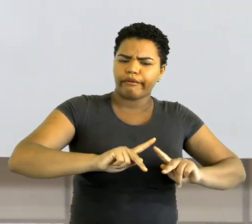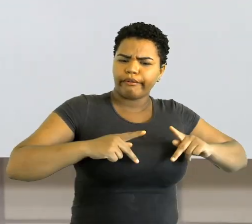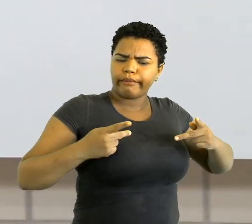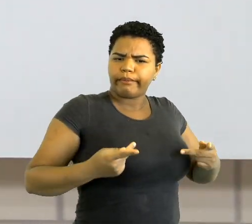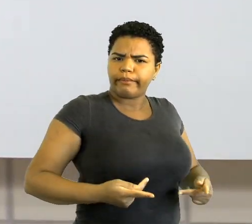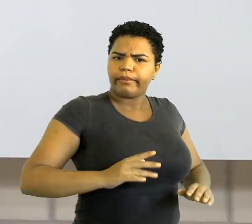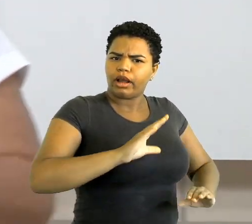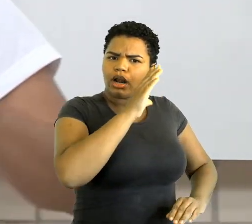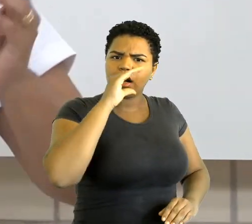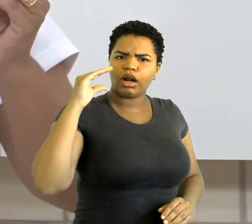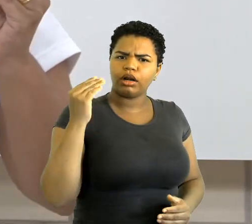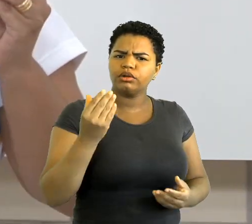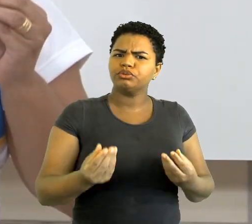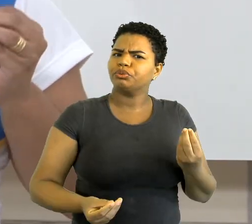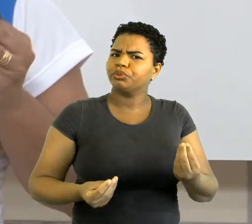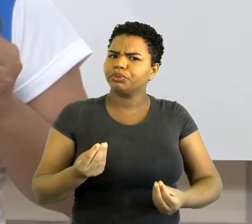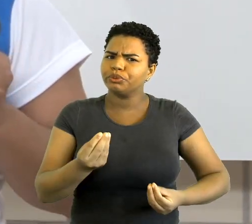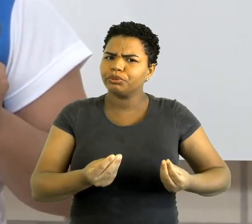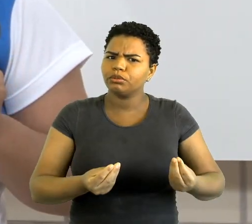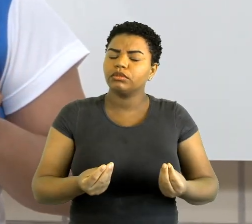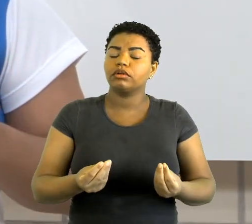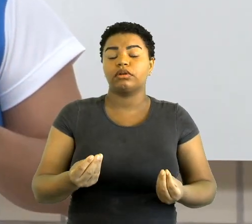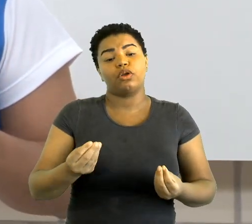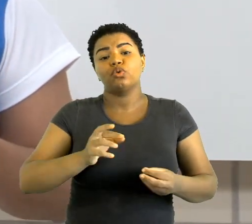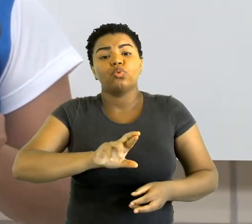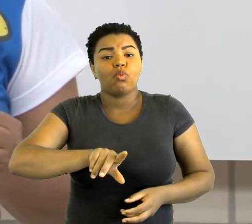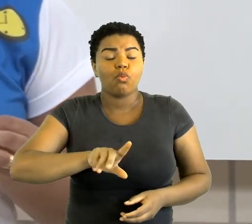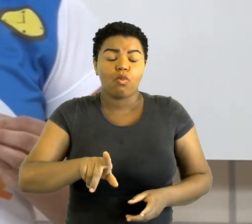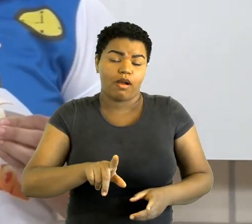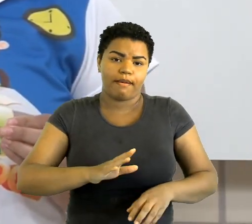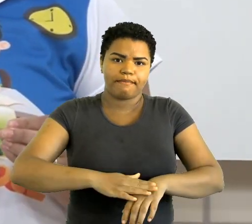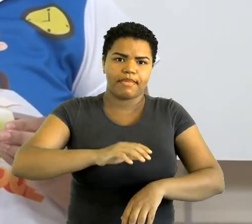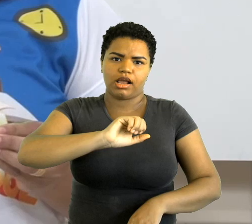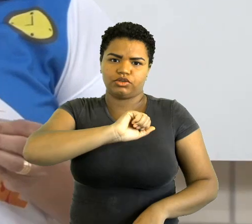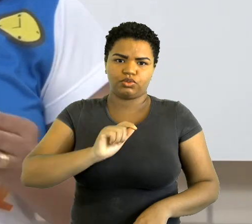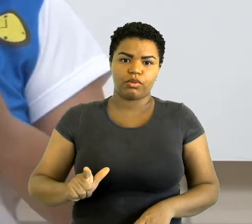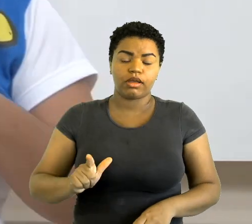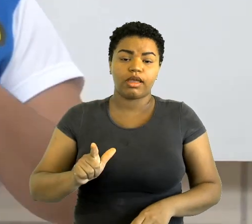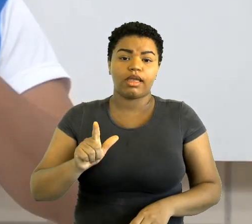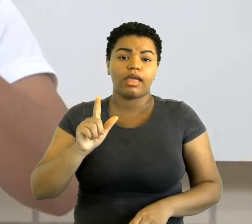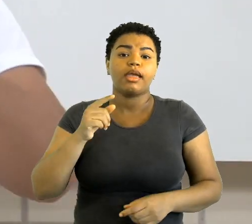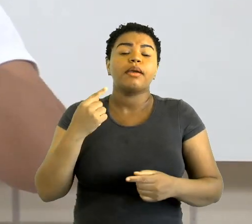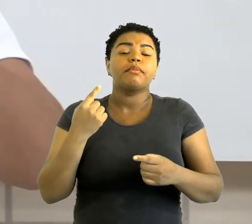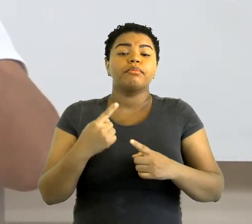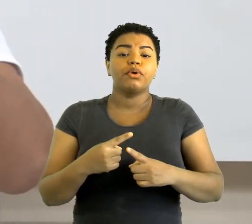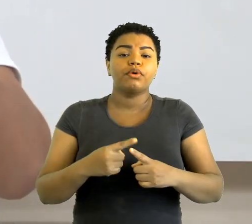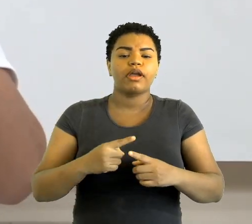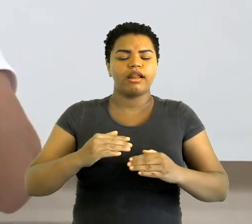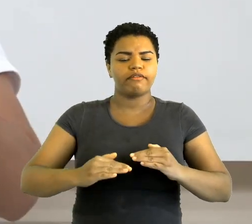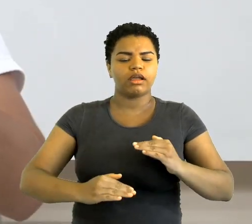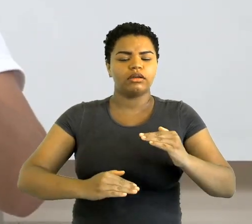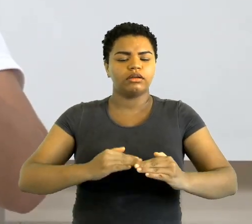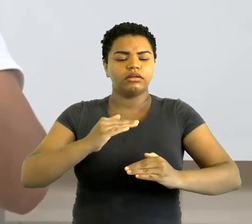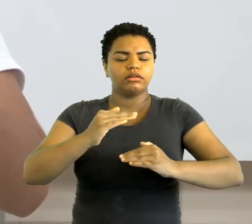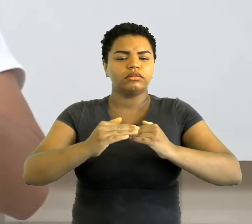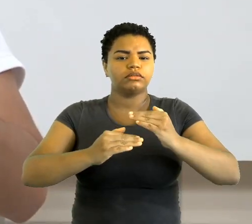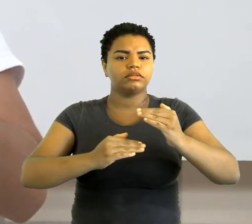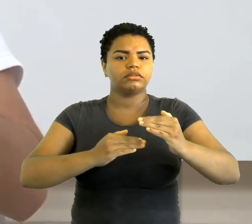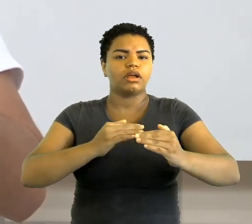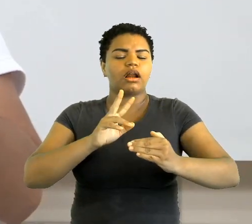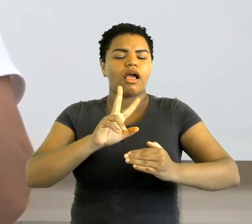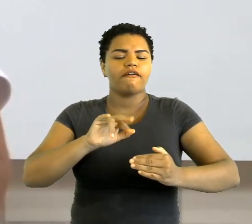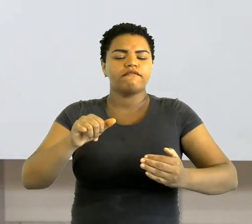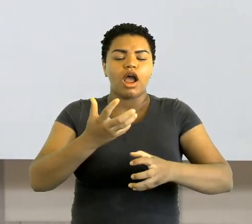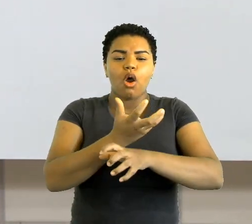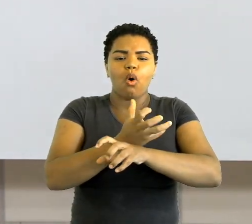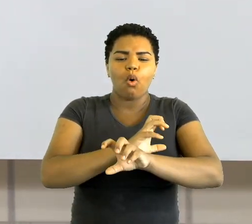ossos que o ser humano. Ele tem... Conforme ele vai crescendo, ele vai se fundindo um ao outro